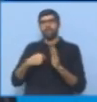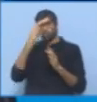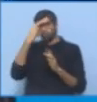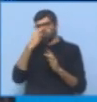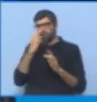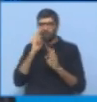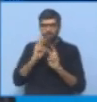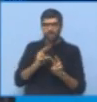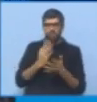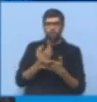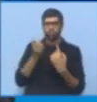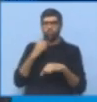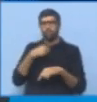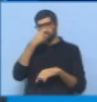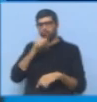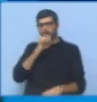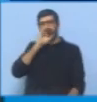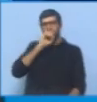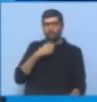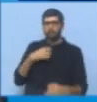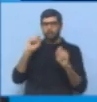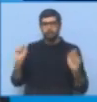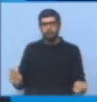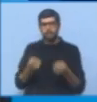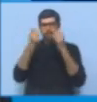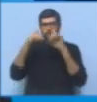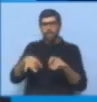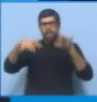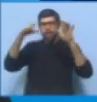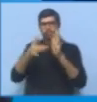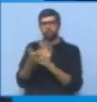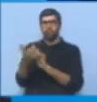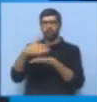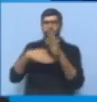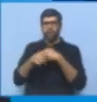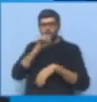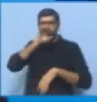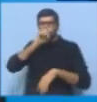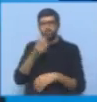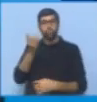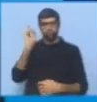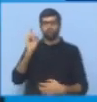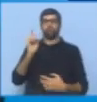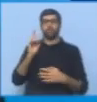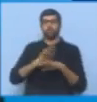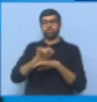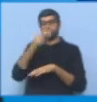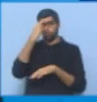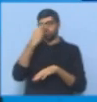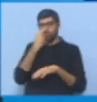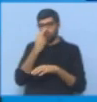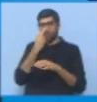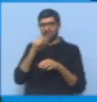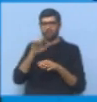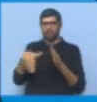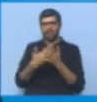histórico, não para ficar embasbacado. Ih, que grande milagre que Jesus fez, não é? Bom, até porque, do ponto de vista histórico, isto levanta